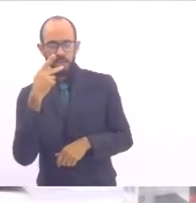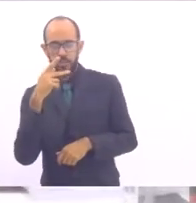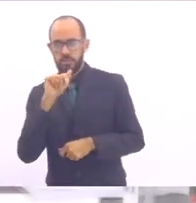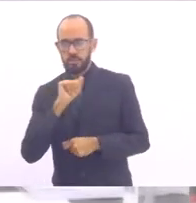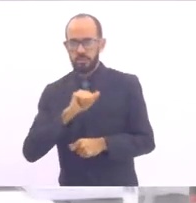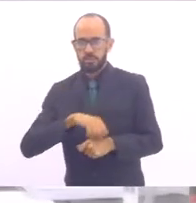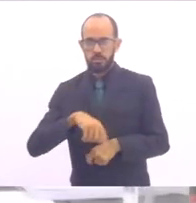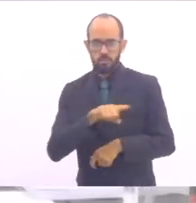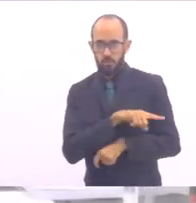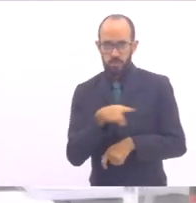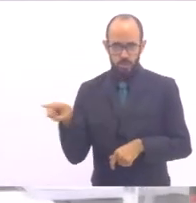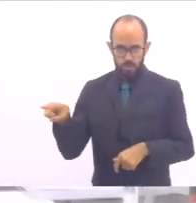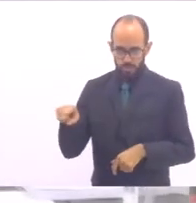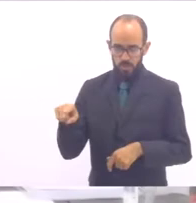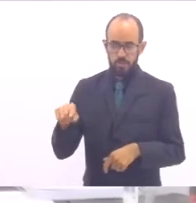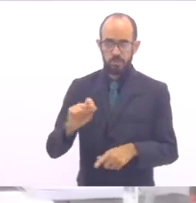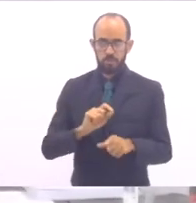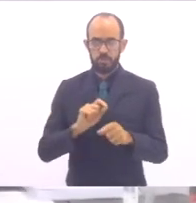para vocês,